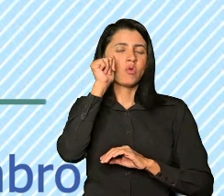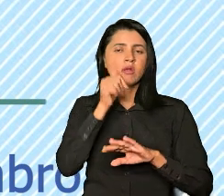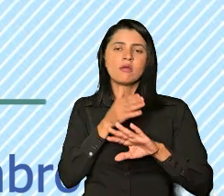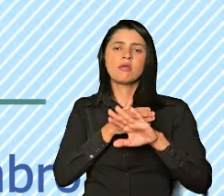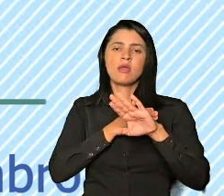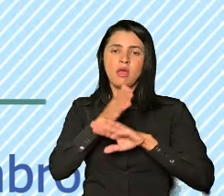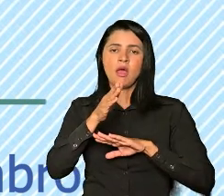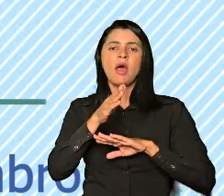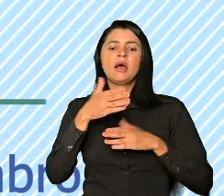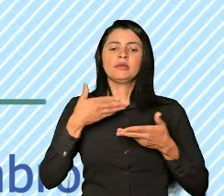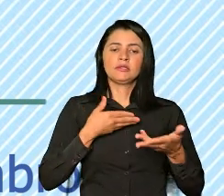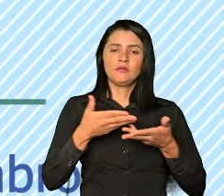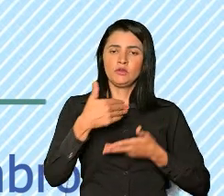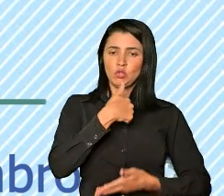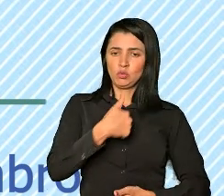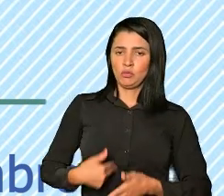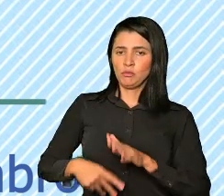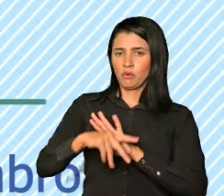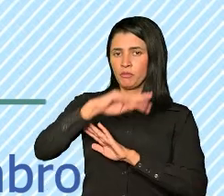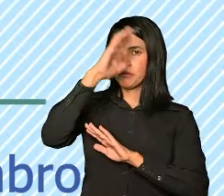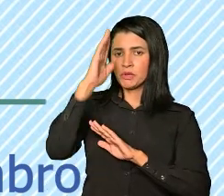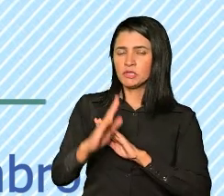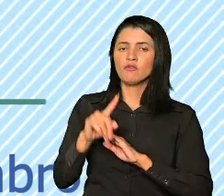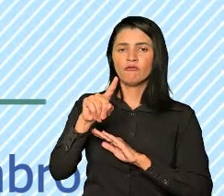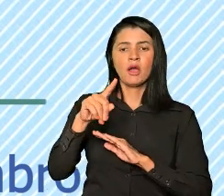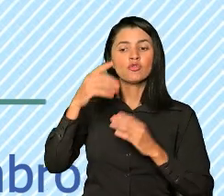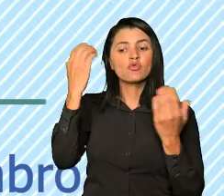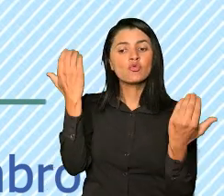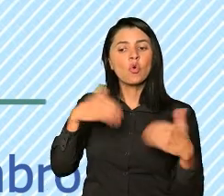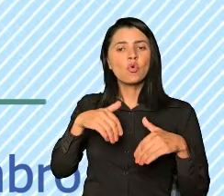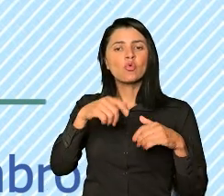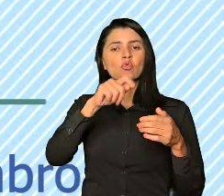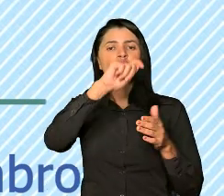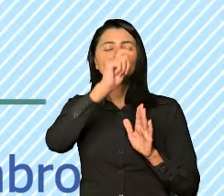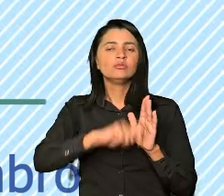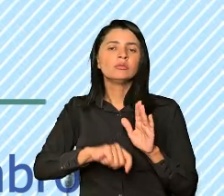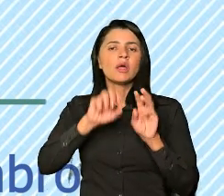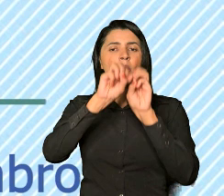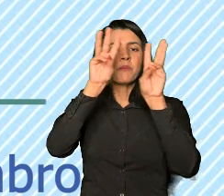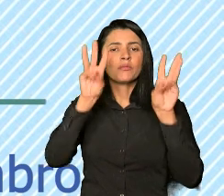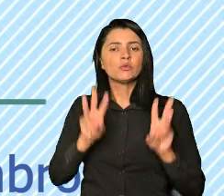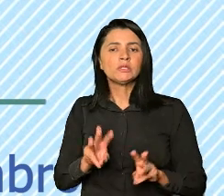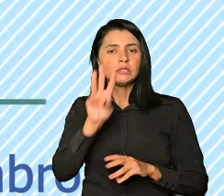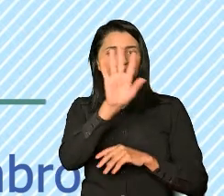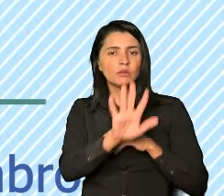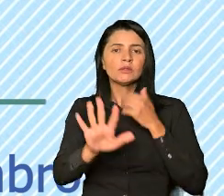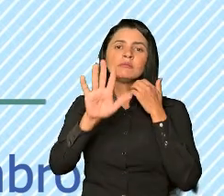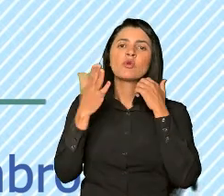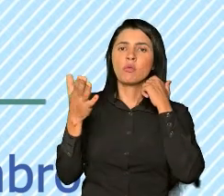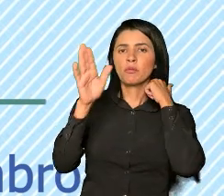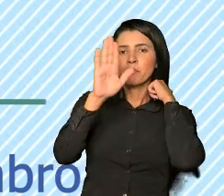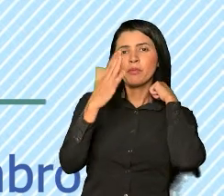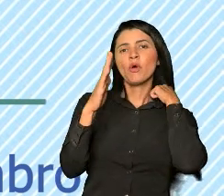ingressar no Serviço Público Brasileiro. Ela vai prestar concurso público para o Museu Nacional, como